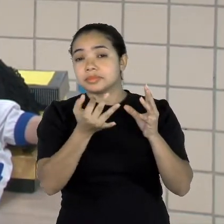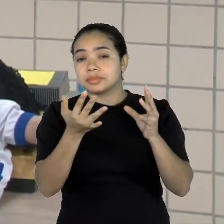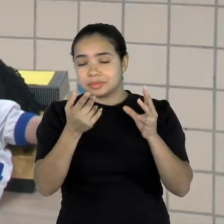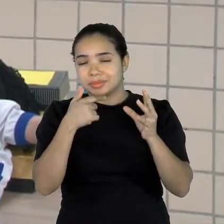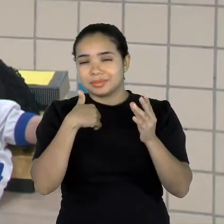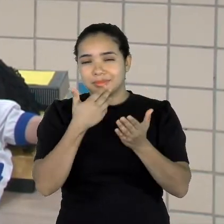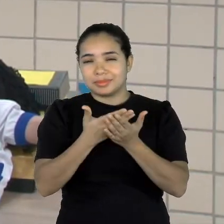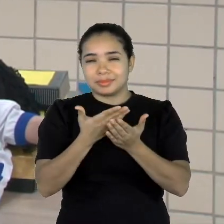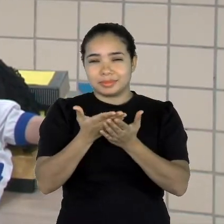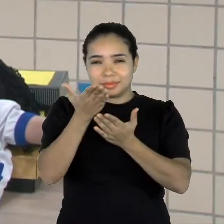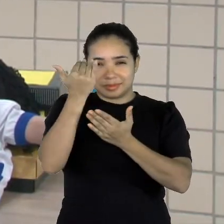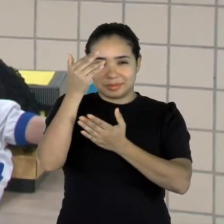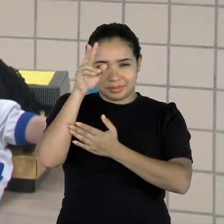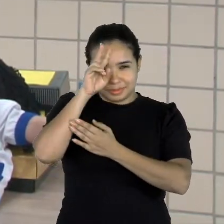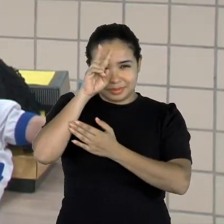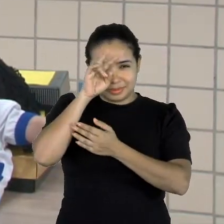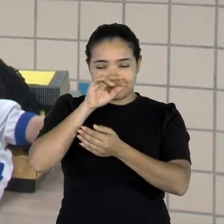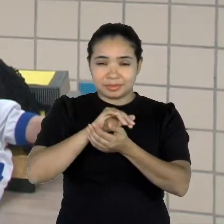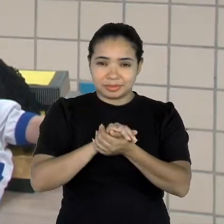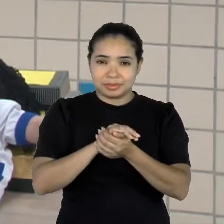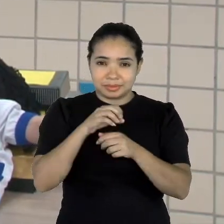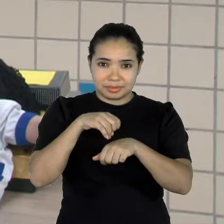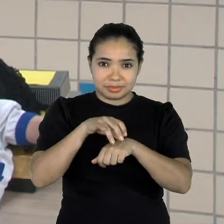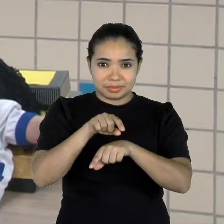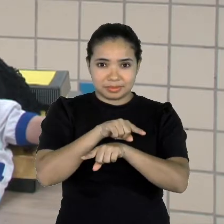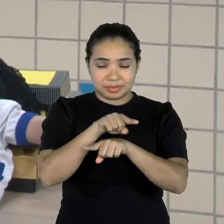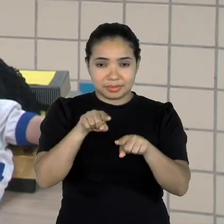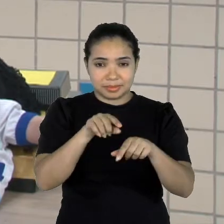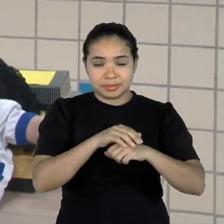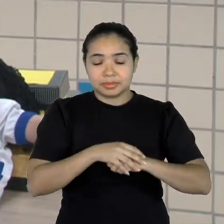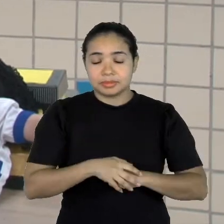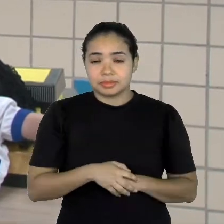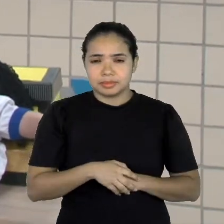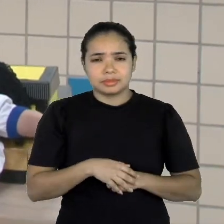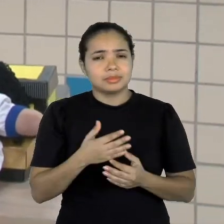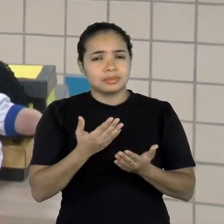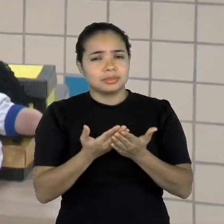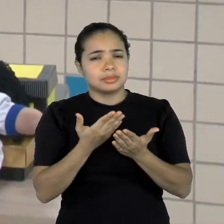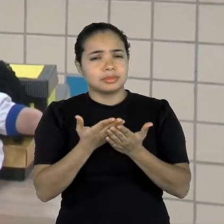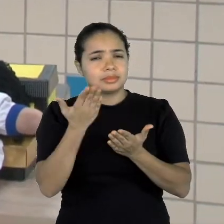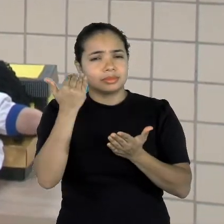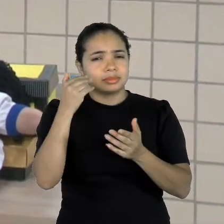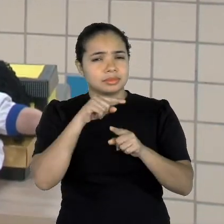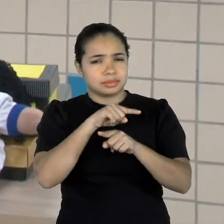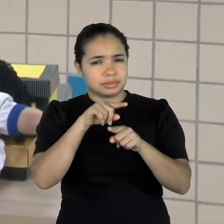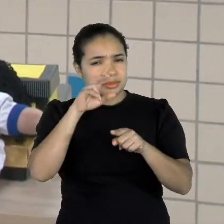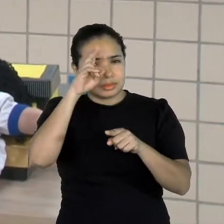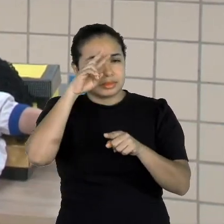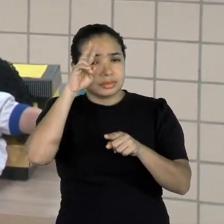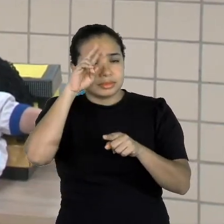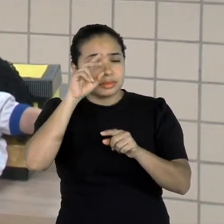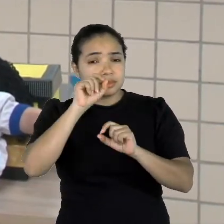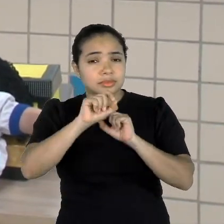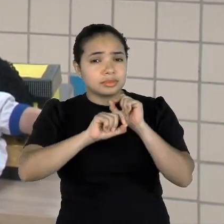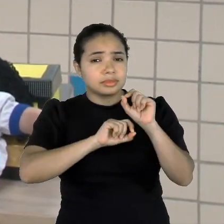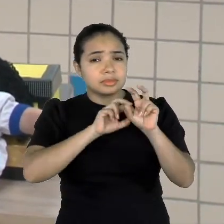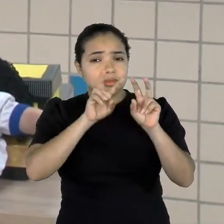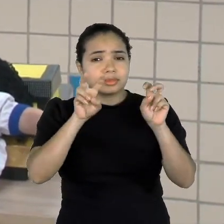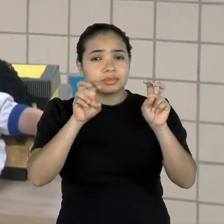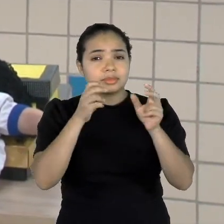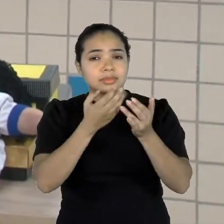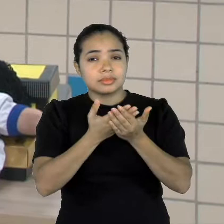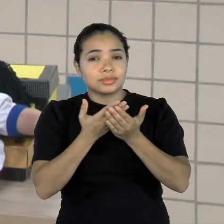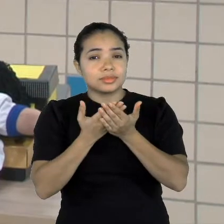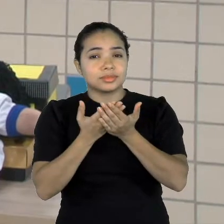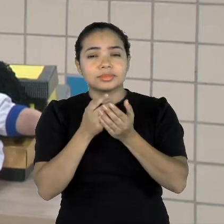lembra? Então fica aí esse recadinho. E falando de aula passada, quem lembra o que nós falamos, o que nós